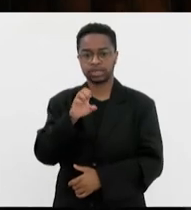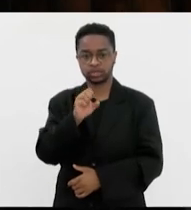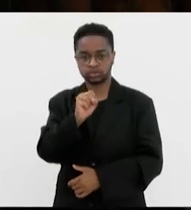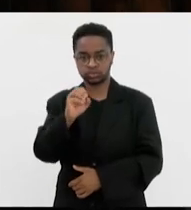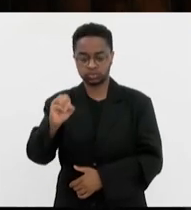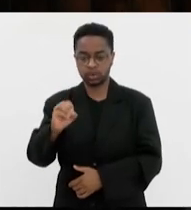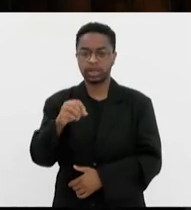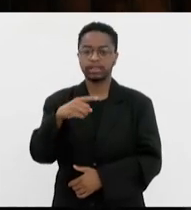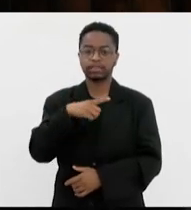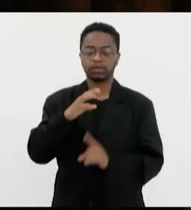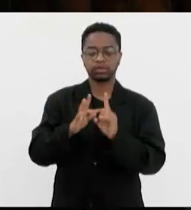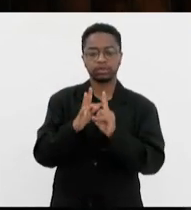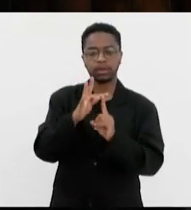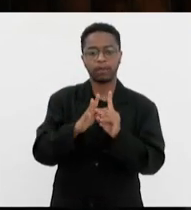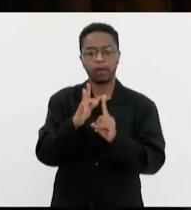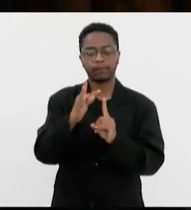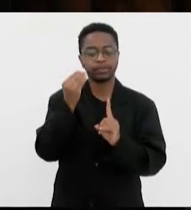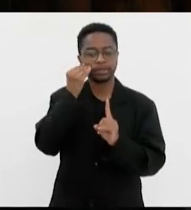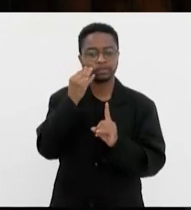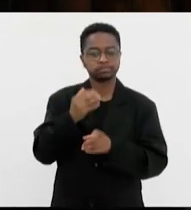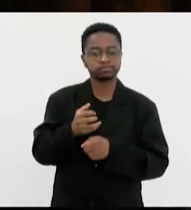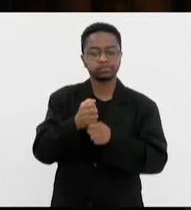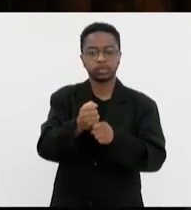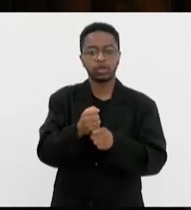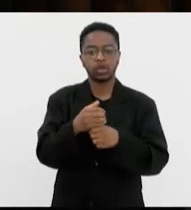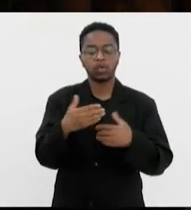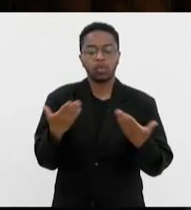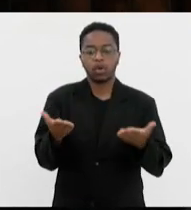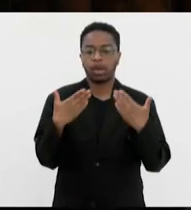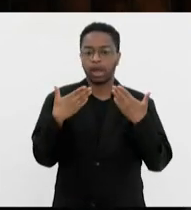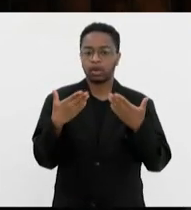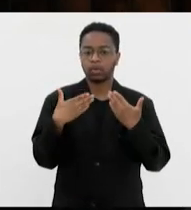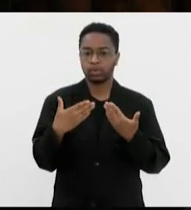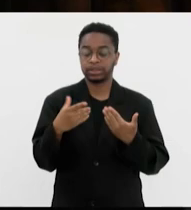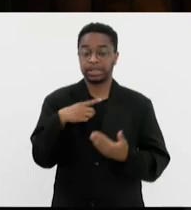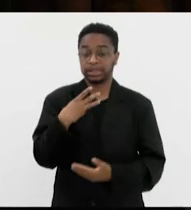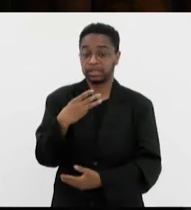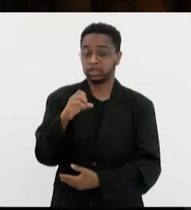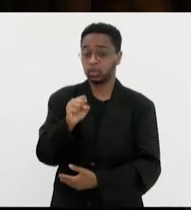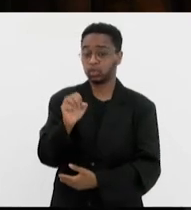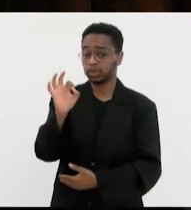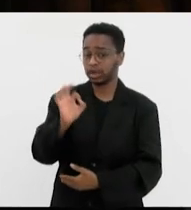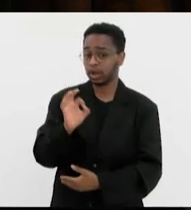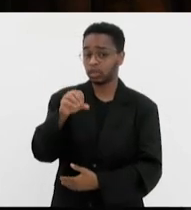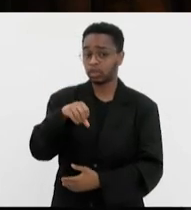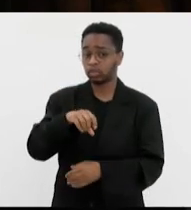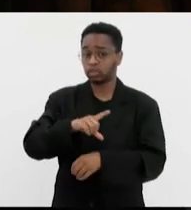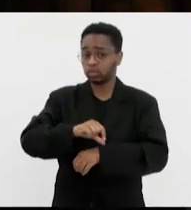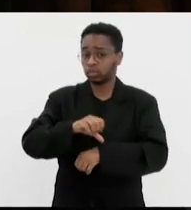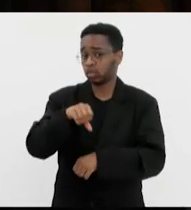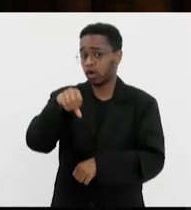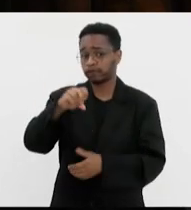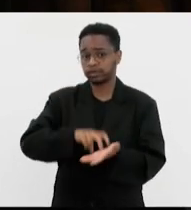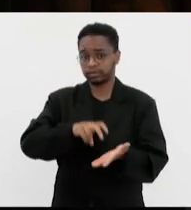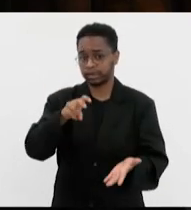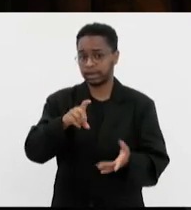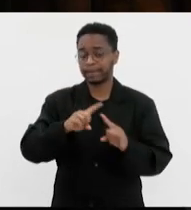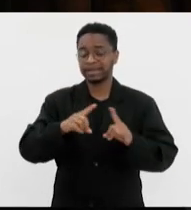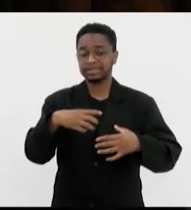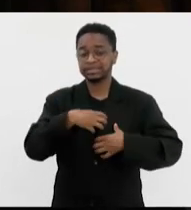da sua sala de aula. 38 graus, às 9 da manhã, com sensação térmica de 44